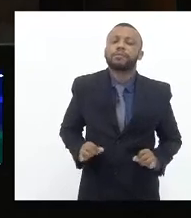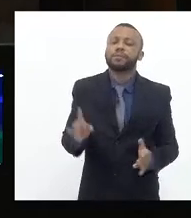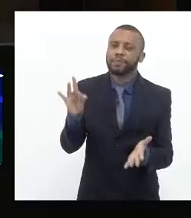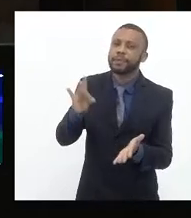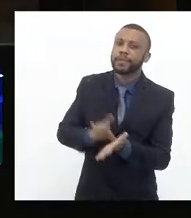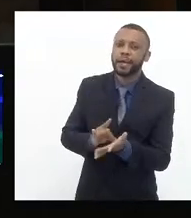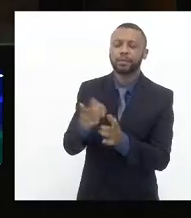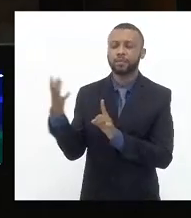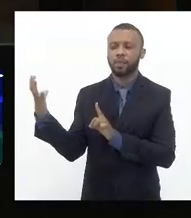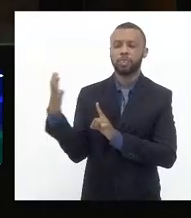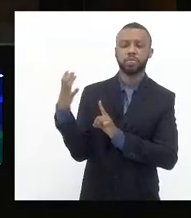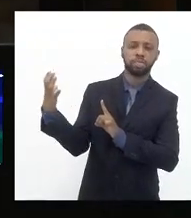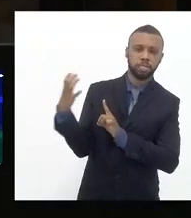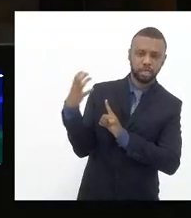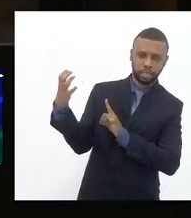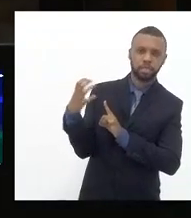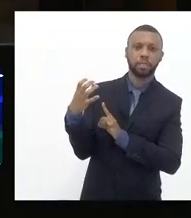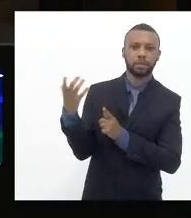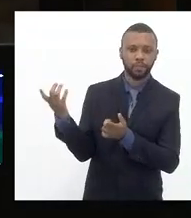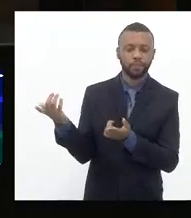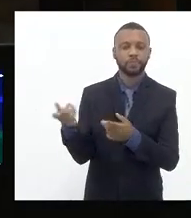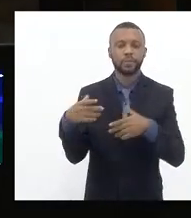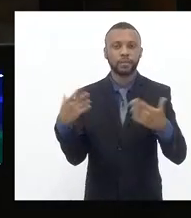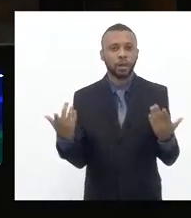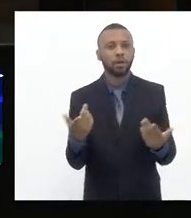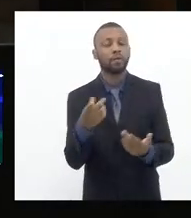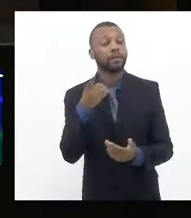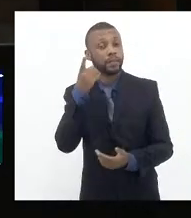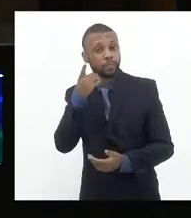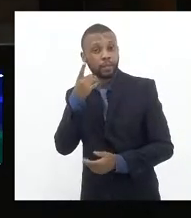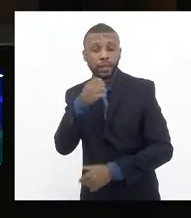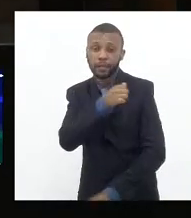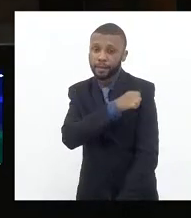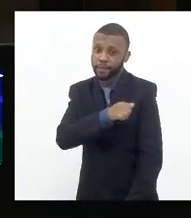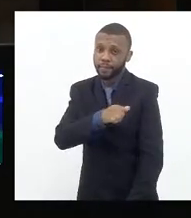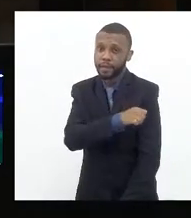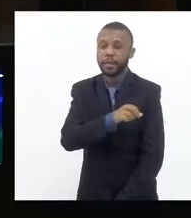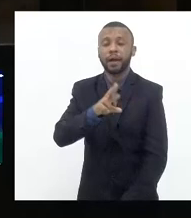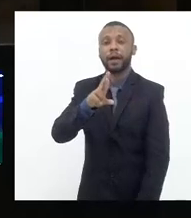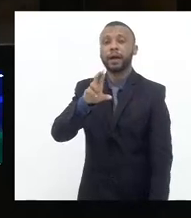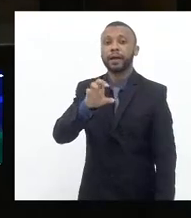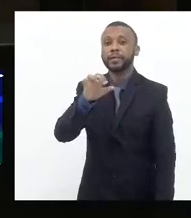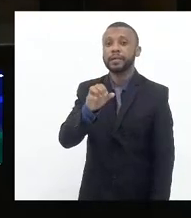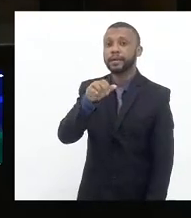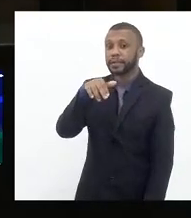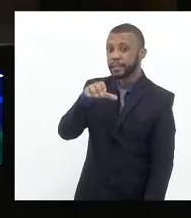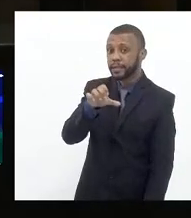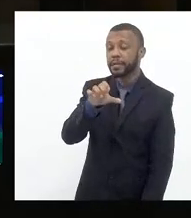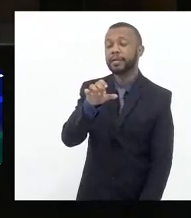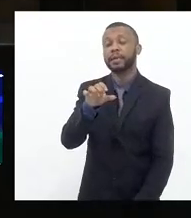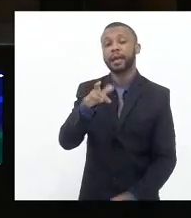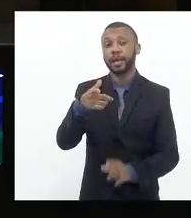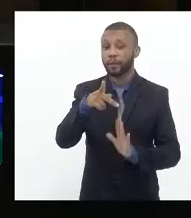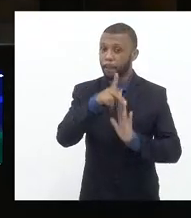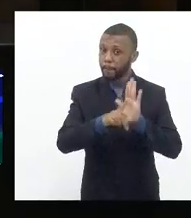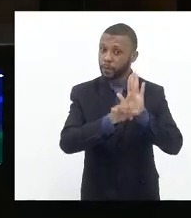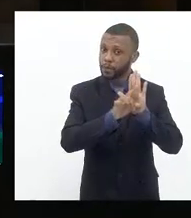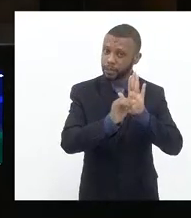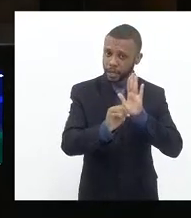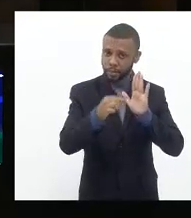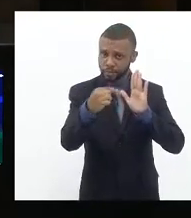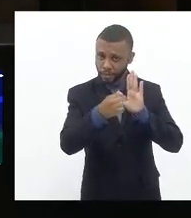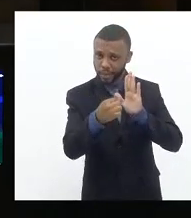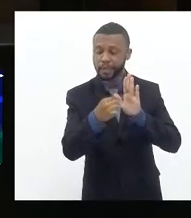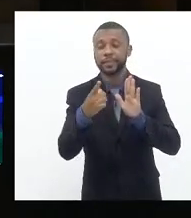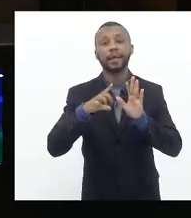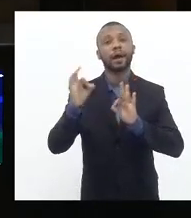esses impactos. Então, deputada enfermeira Rejane, esse é um projeto elaborado junto com a ONG Luta pela Paz e também com